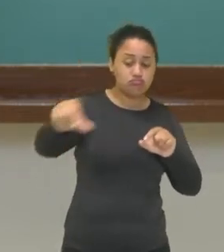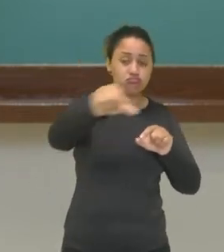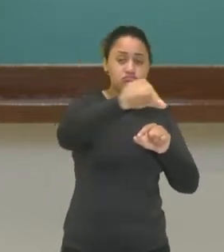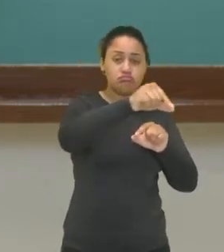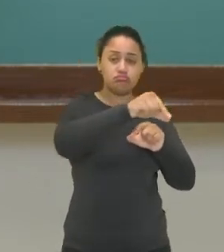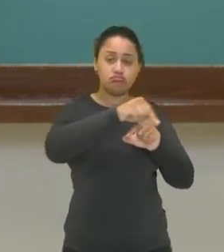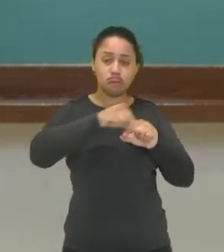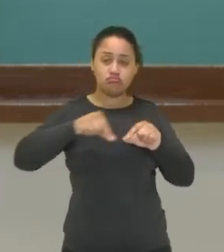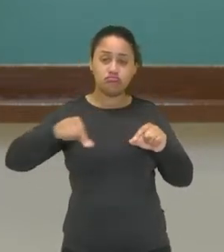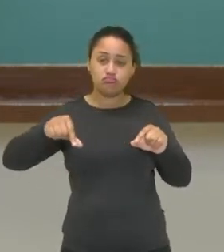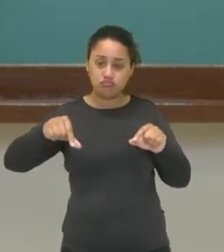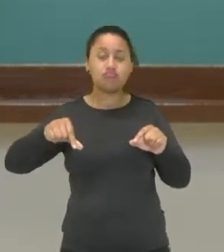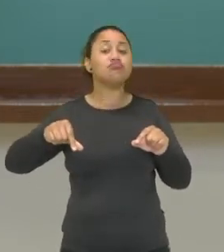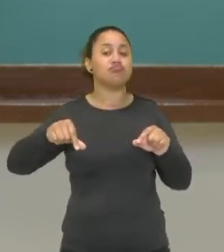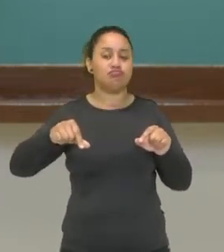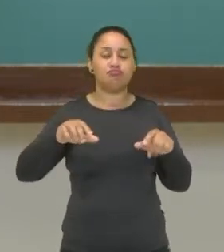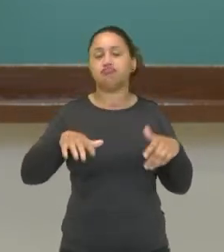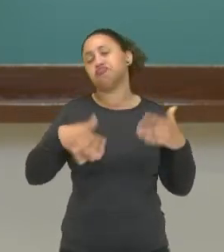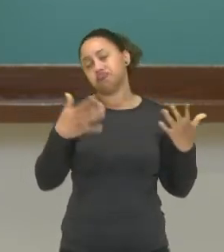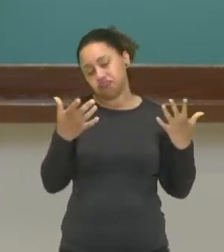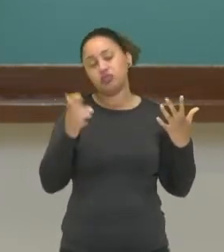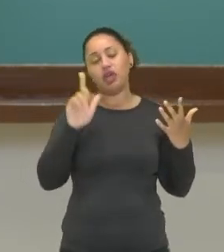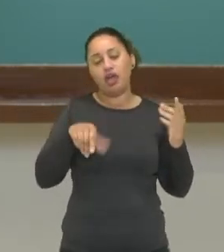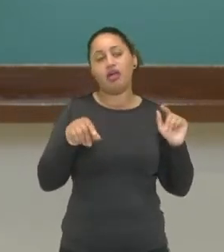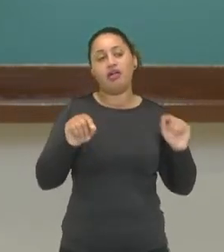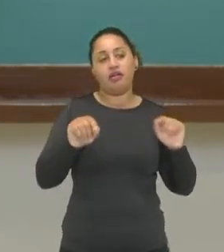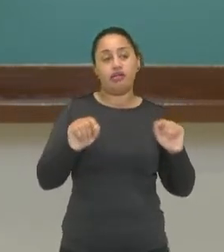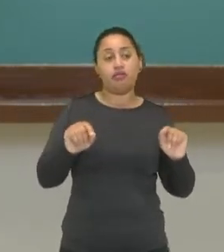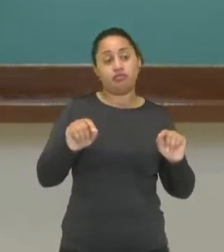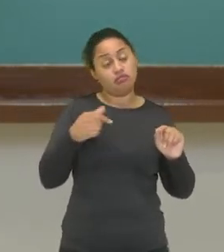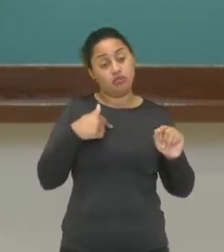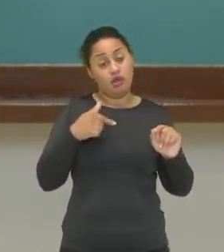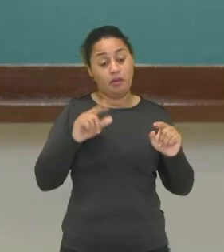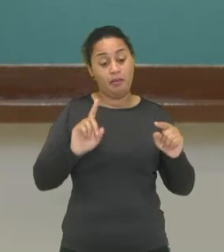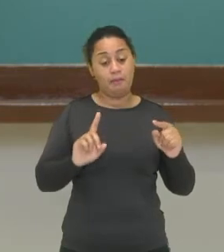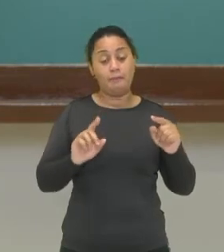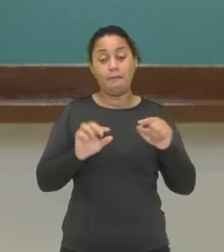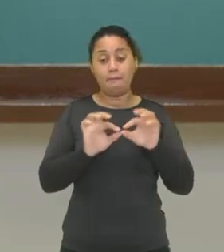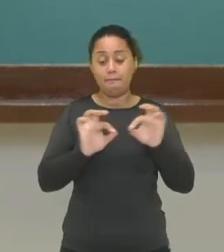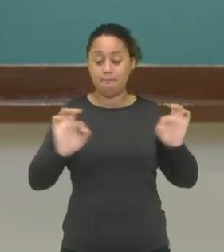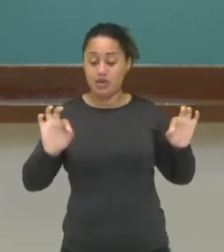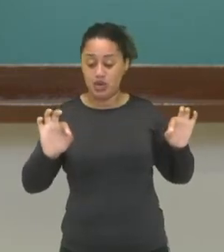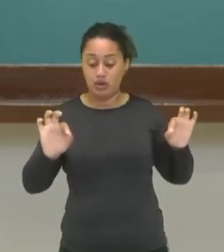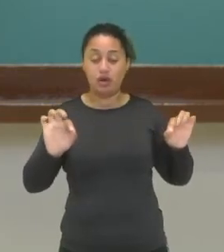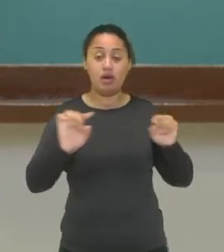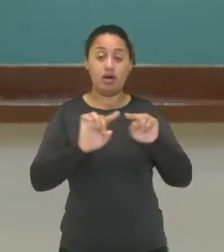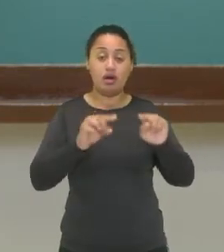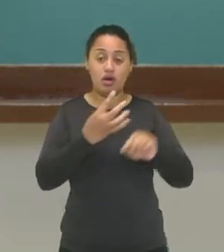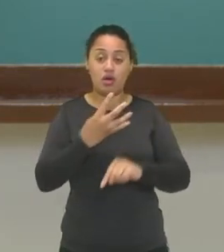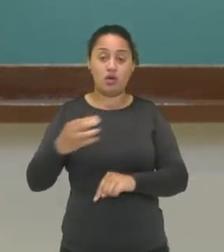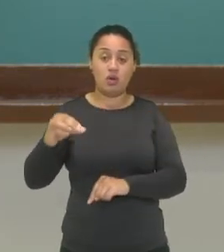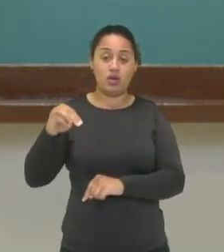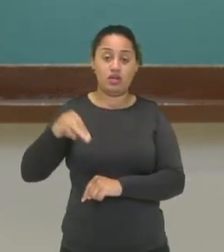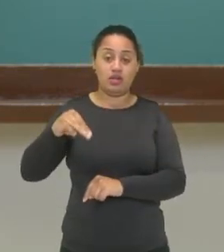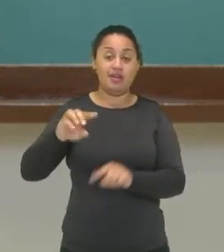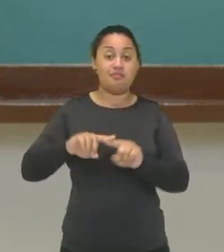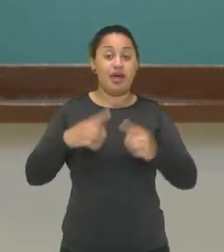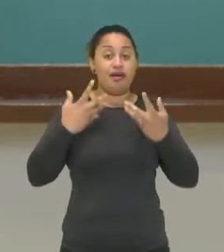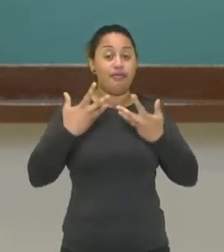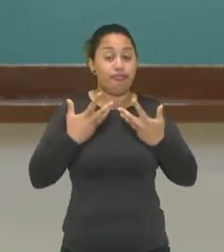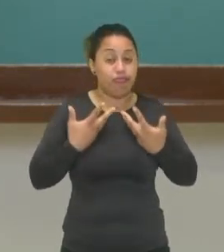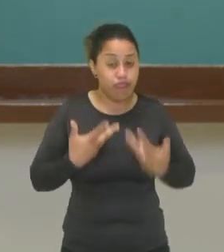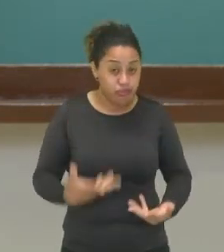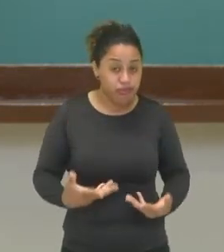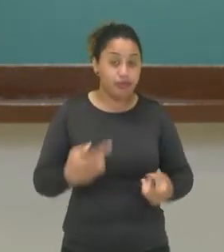né? Então, é uma prova que, apesar de ser relativamente curta, ela é muito cansativa, porque o atleta